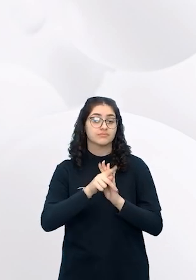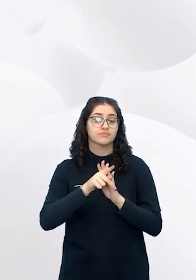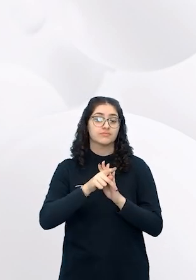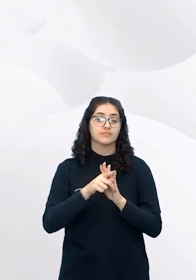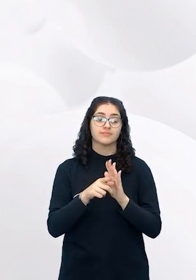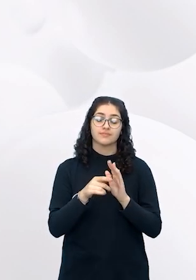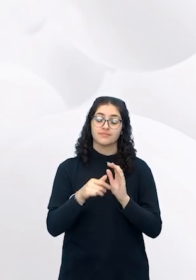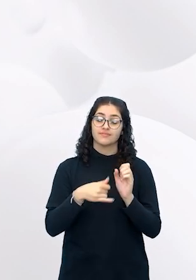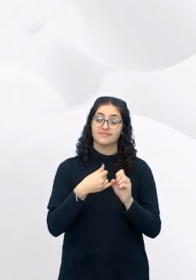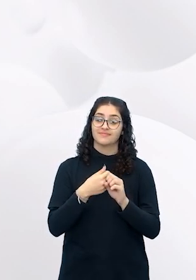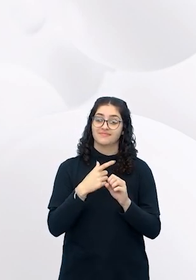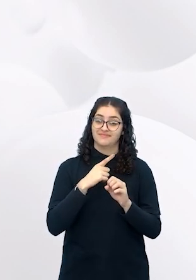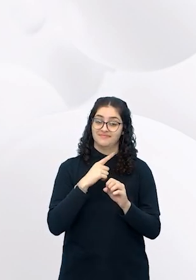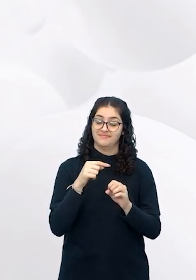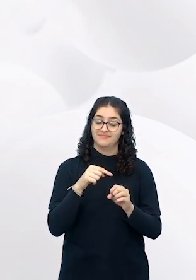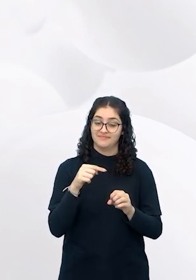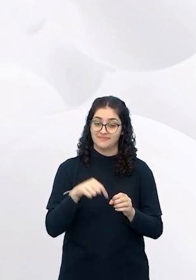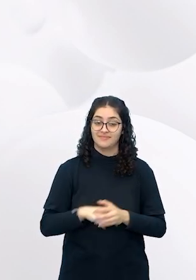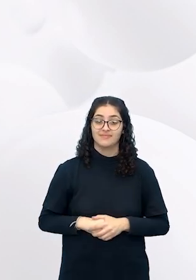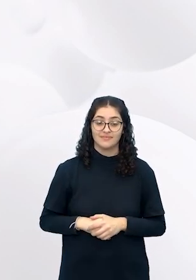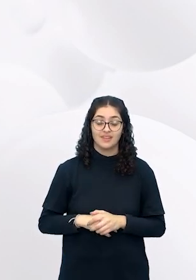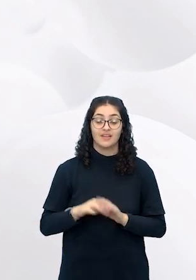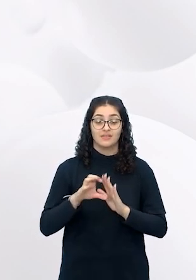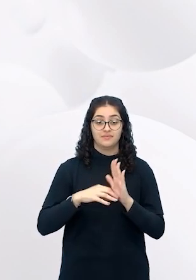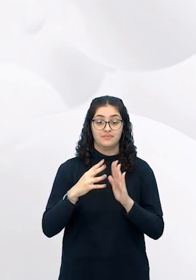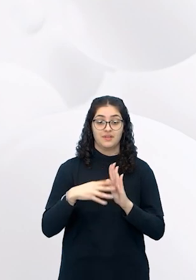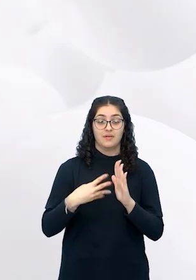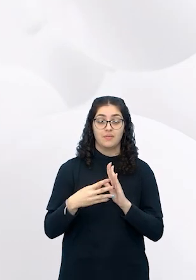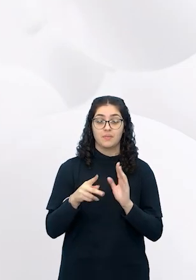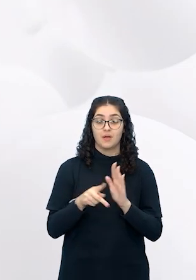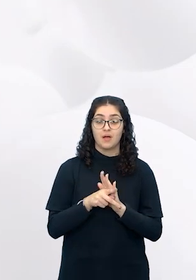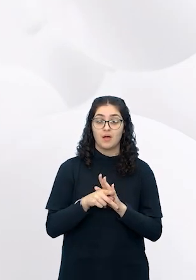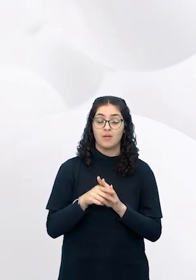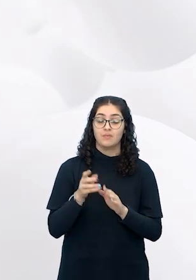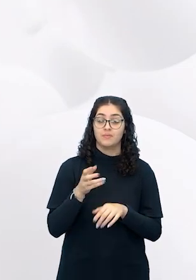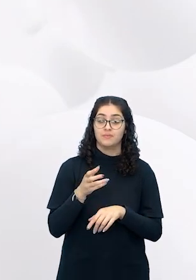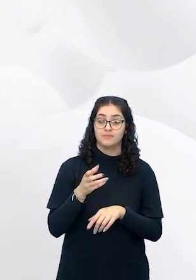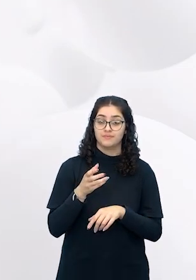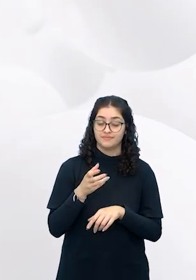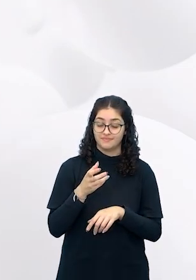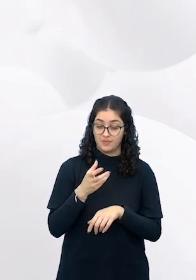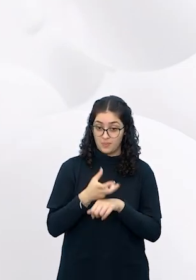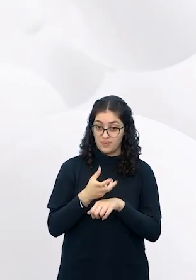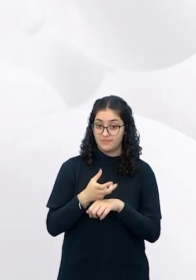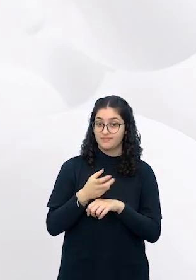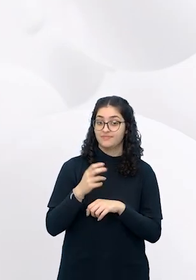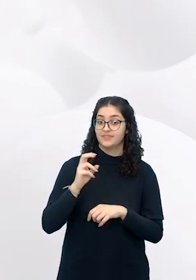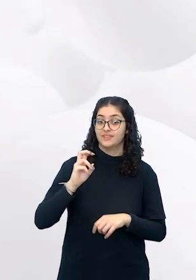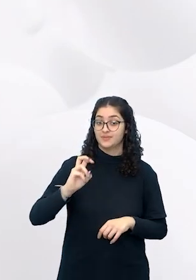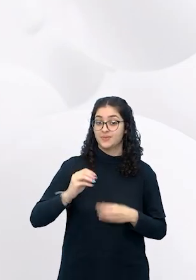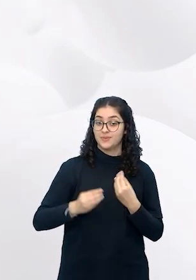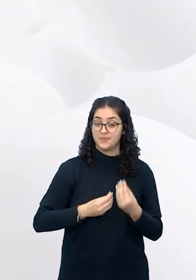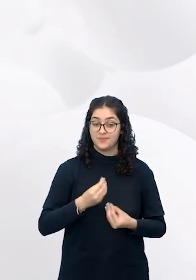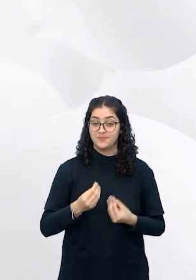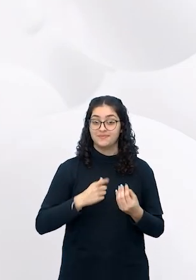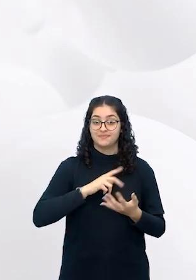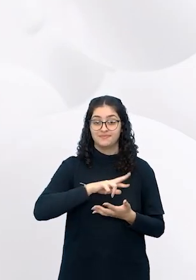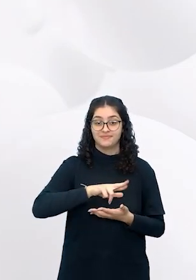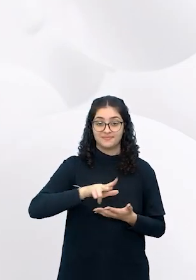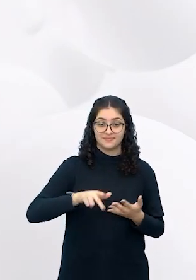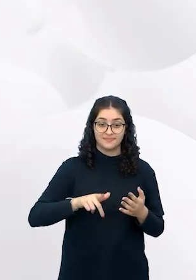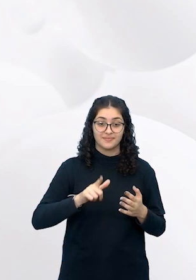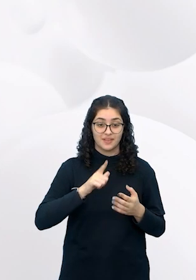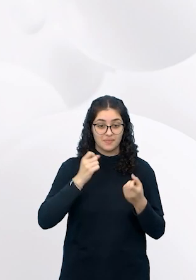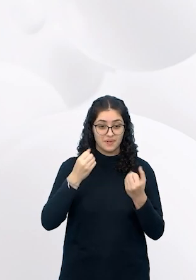eixo curricular baseado na competência 5? Vamos ver? De forma transversal. Então, vamos falar um pouquinho